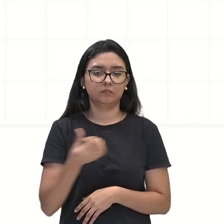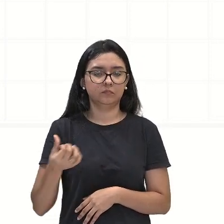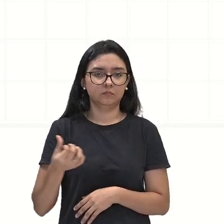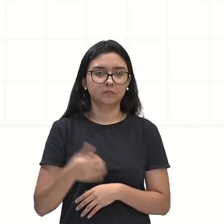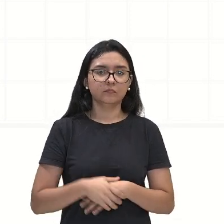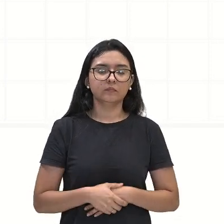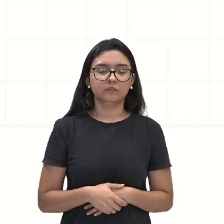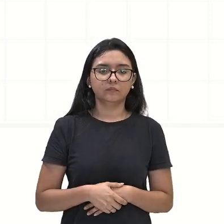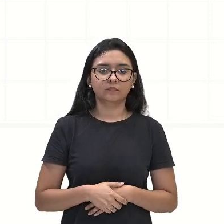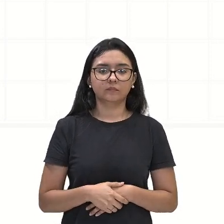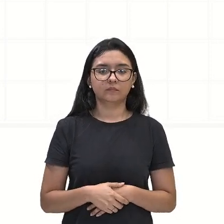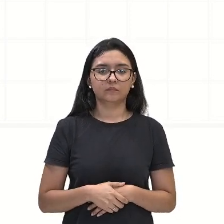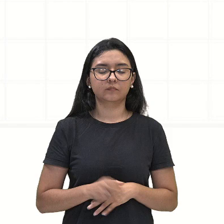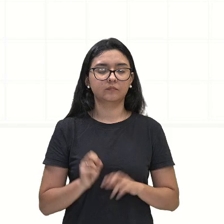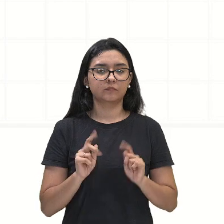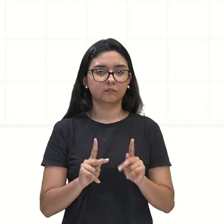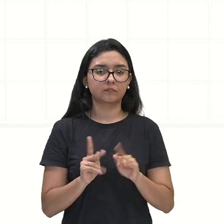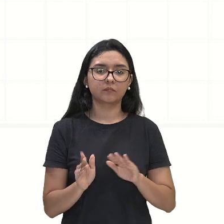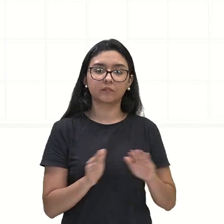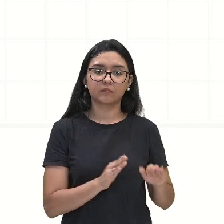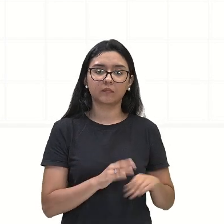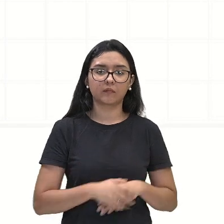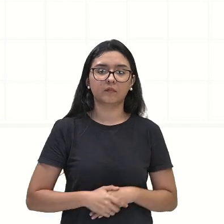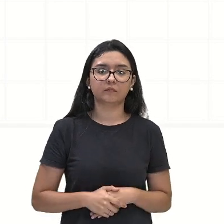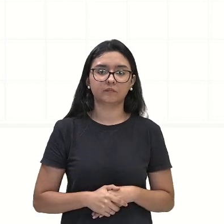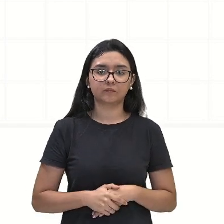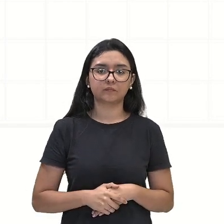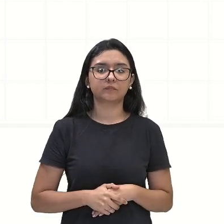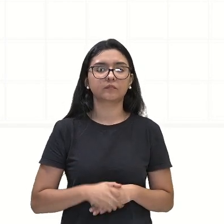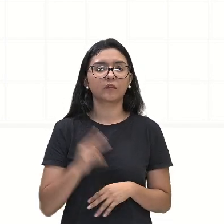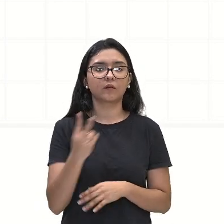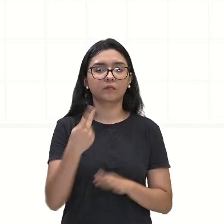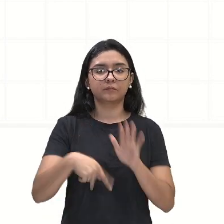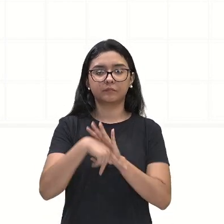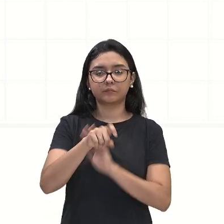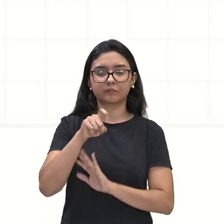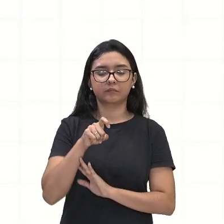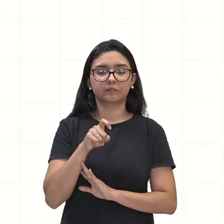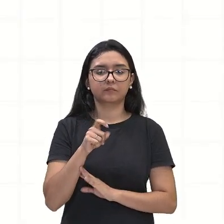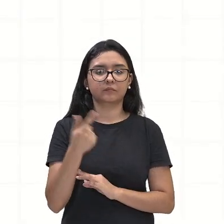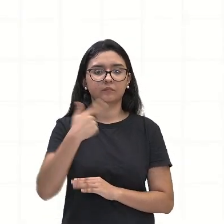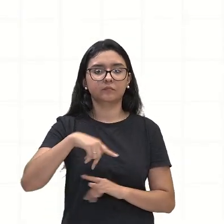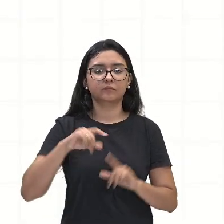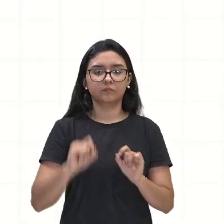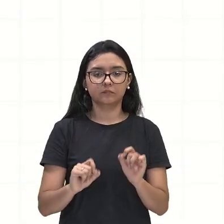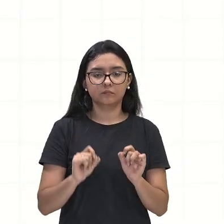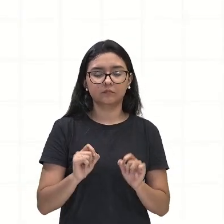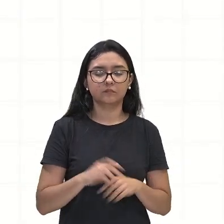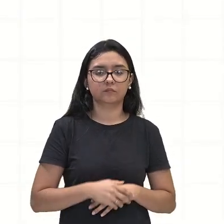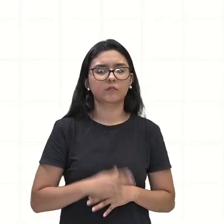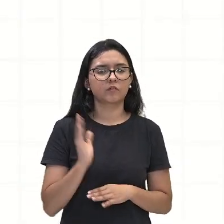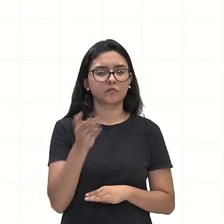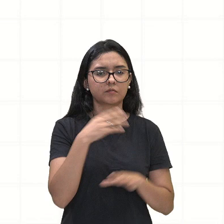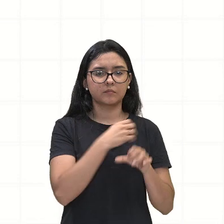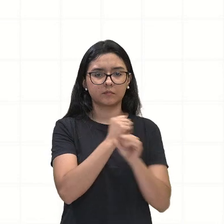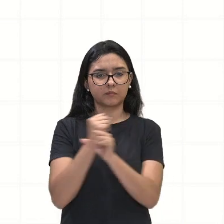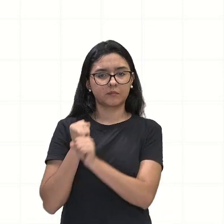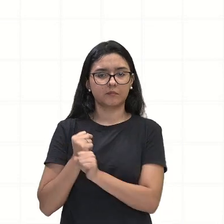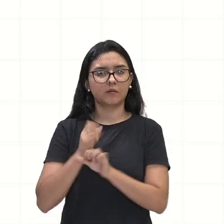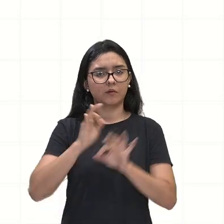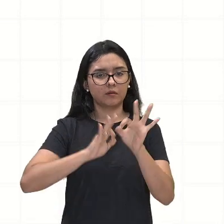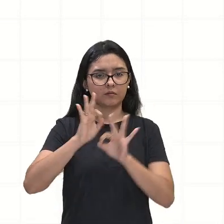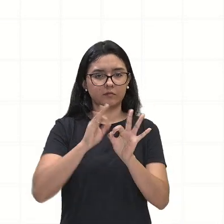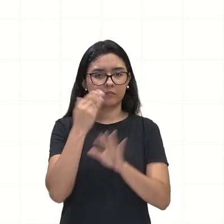9,16666. Tudo bem? É o tamanho do valor x. Novamente, fiz aqui as contas mais organizado